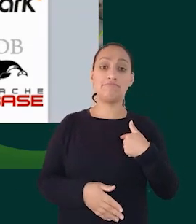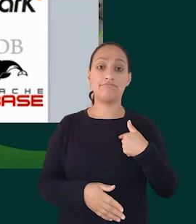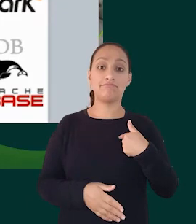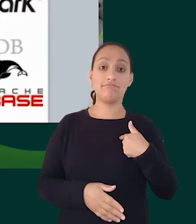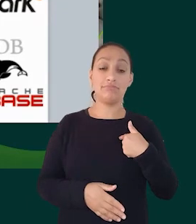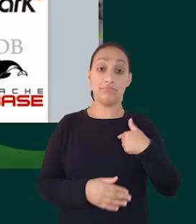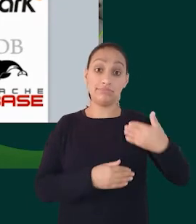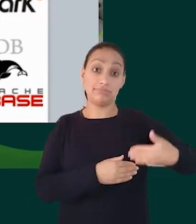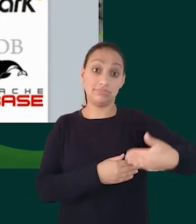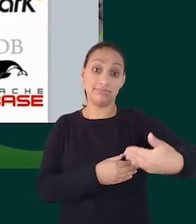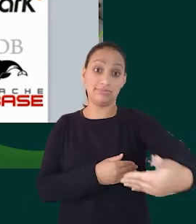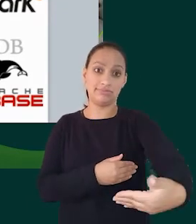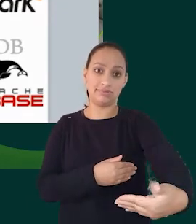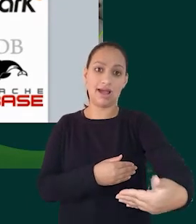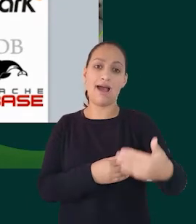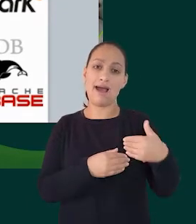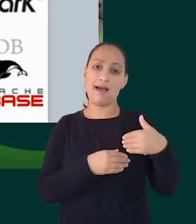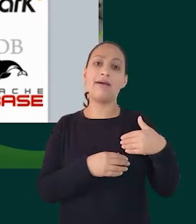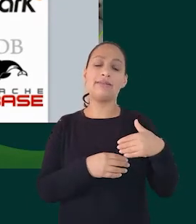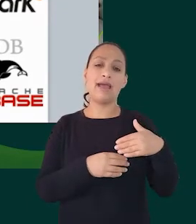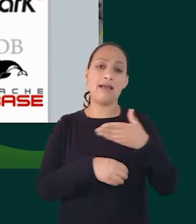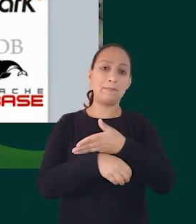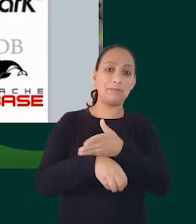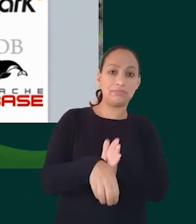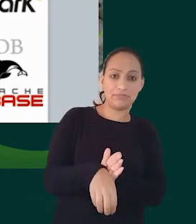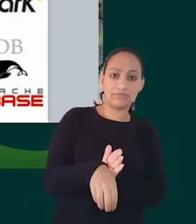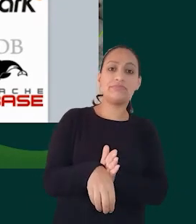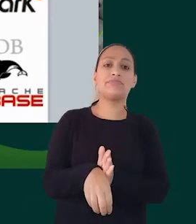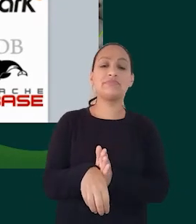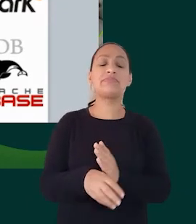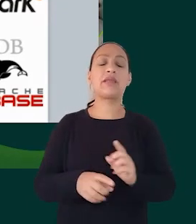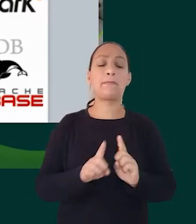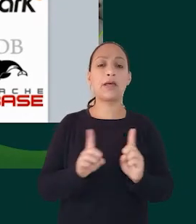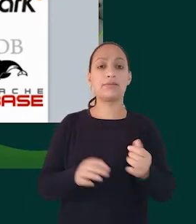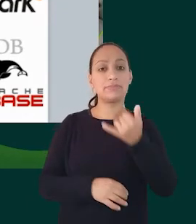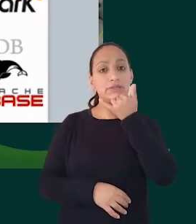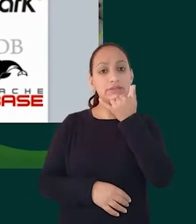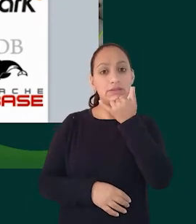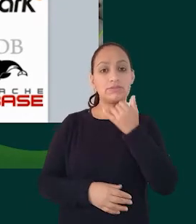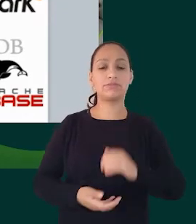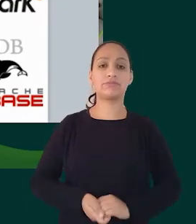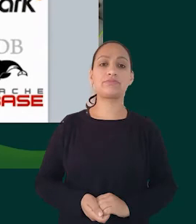eu acabei indo muito além do tempo, perdão.